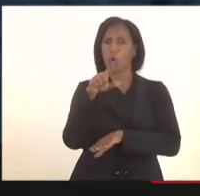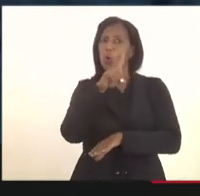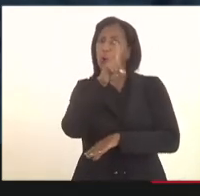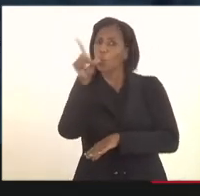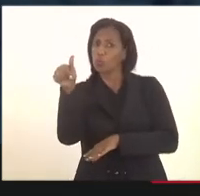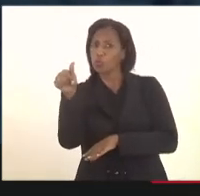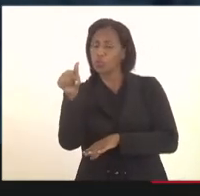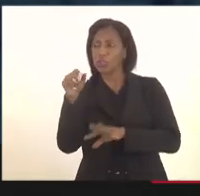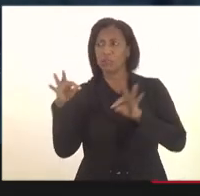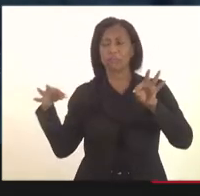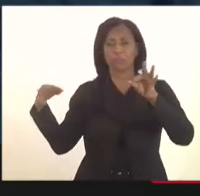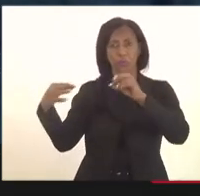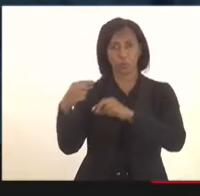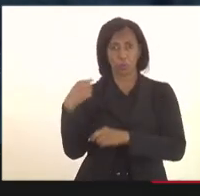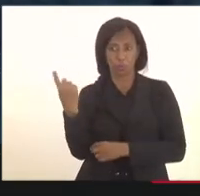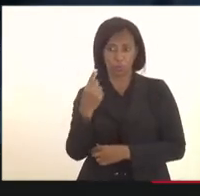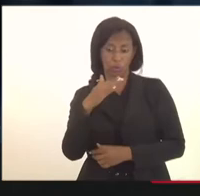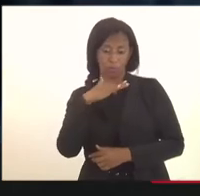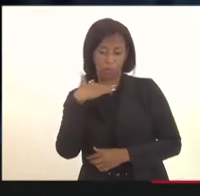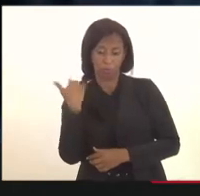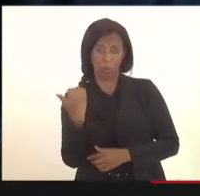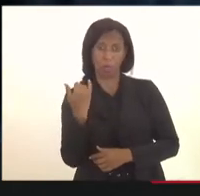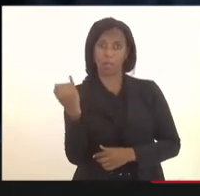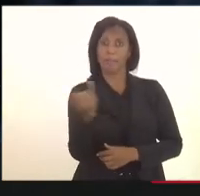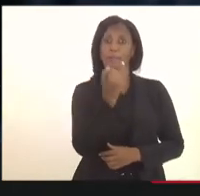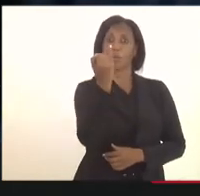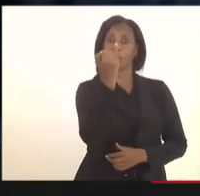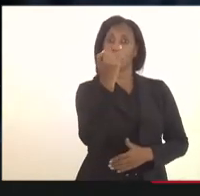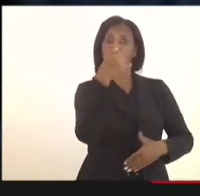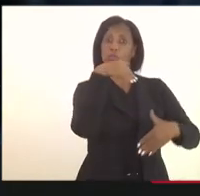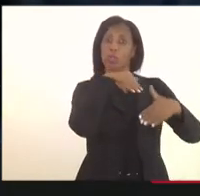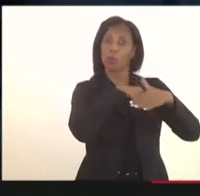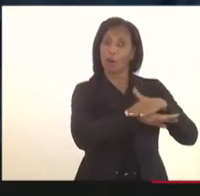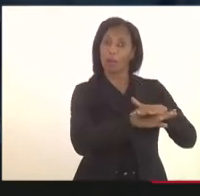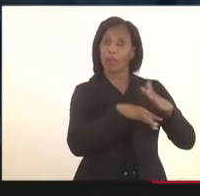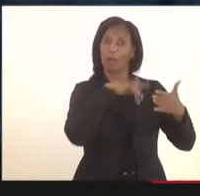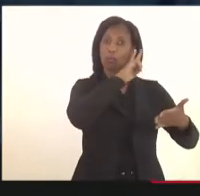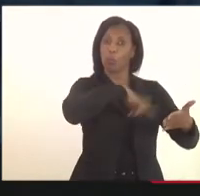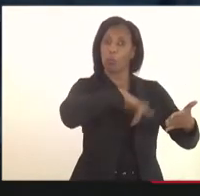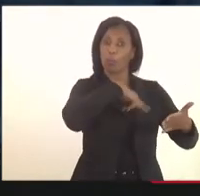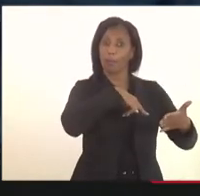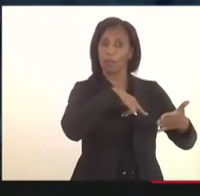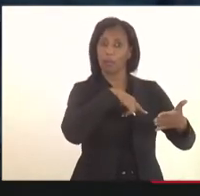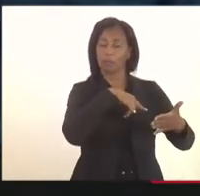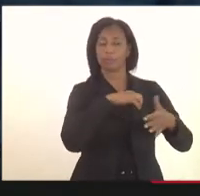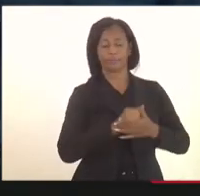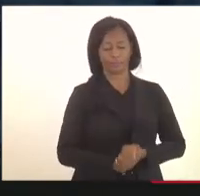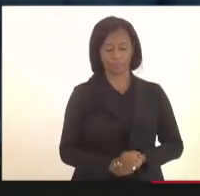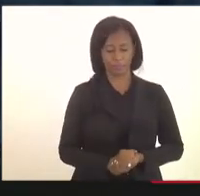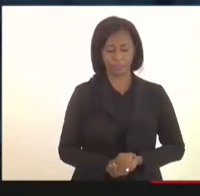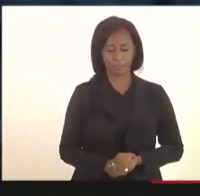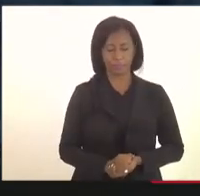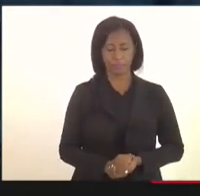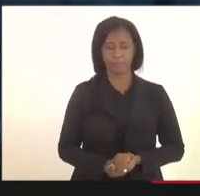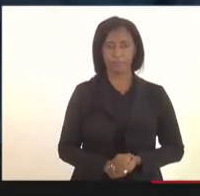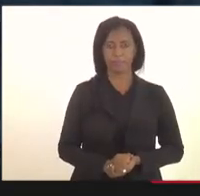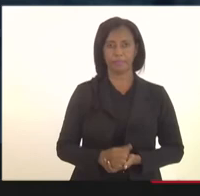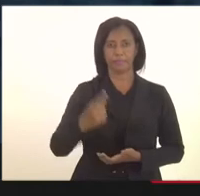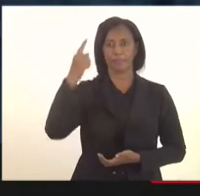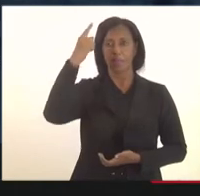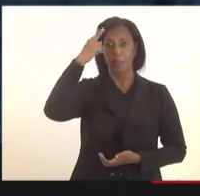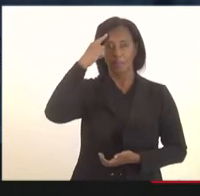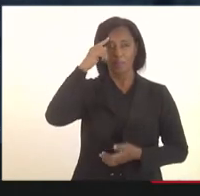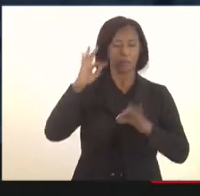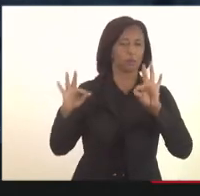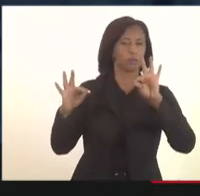passar. O importante é o que vai ficar documentado. Eu penso, mais ou menos, que toda essa legislação, todos esses